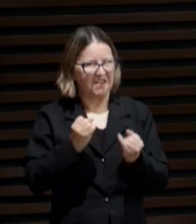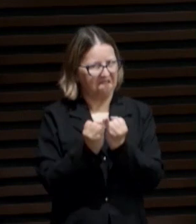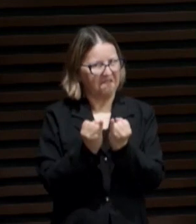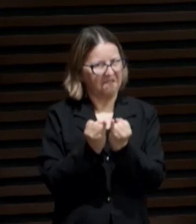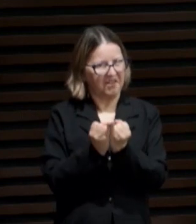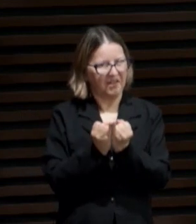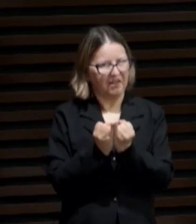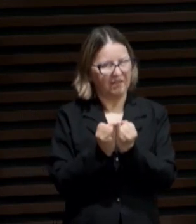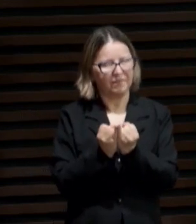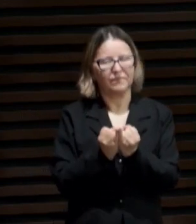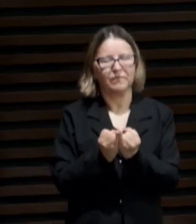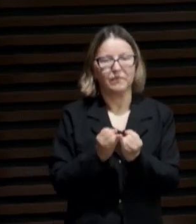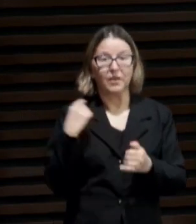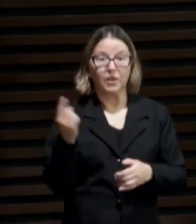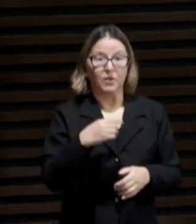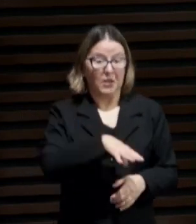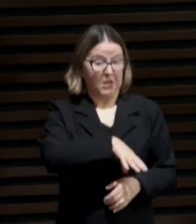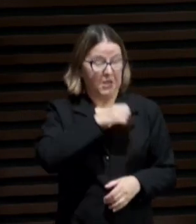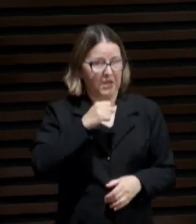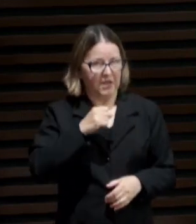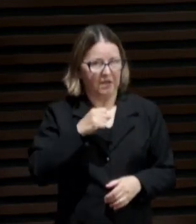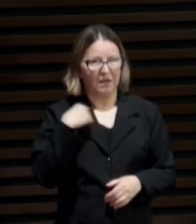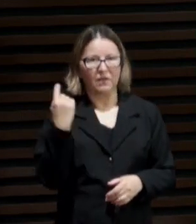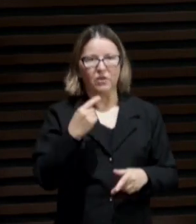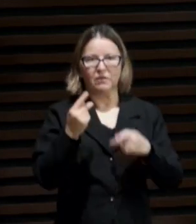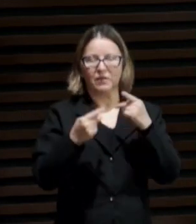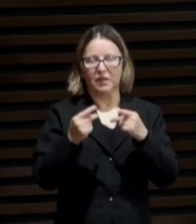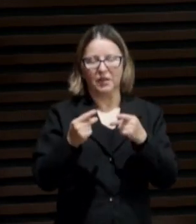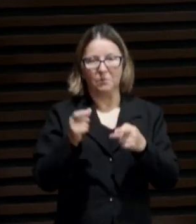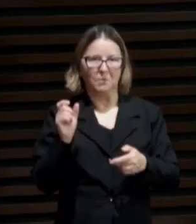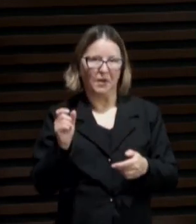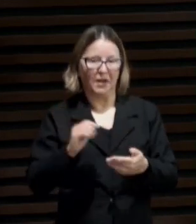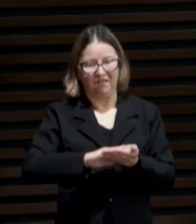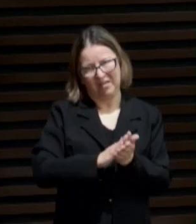ira temos proferido palavras destruidoras. Senhor,